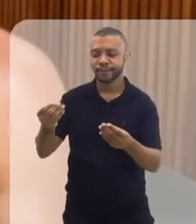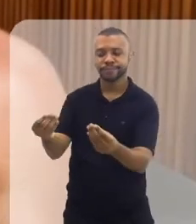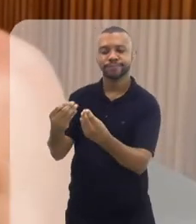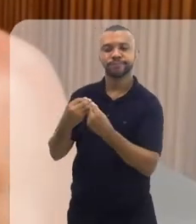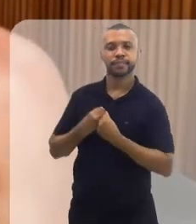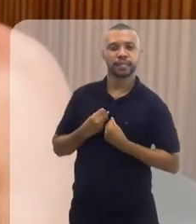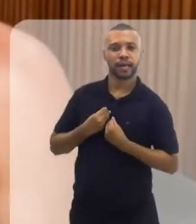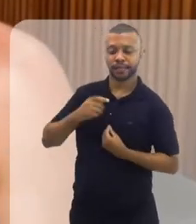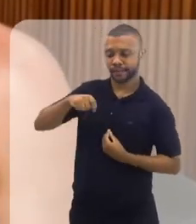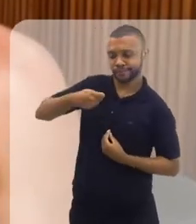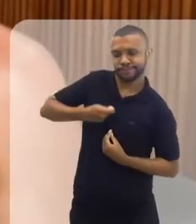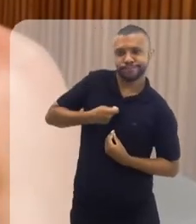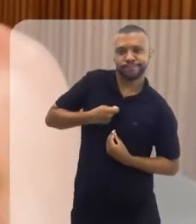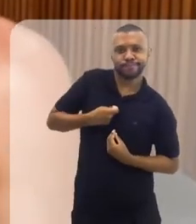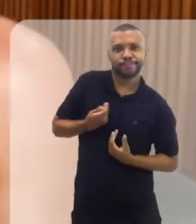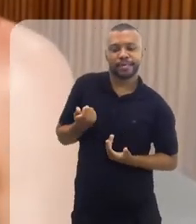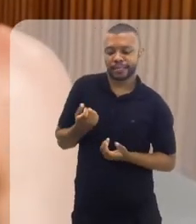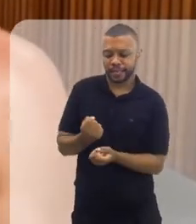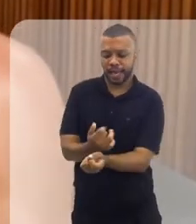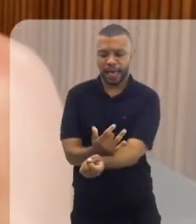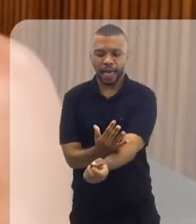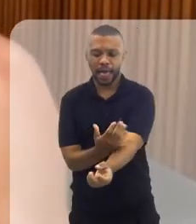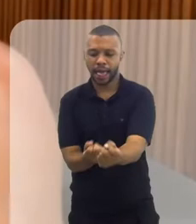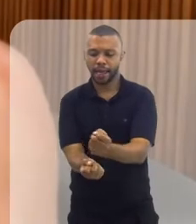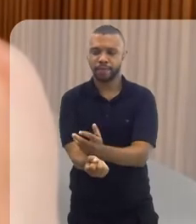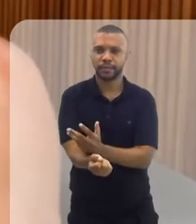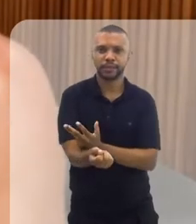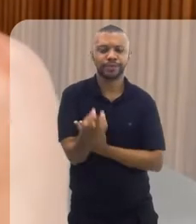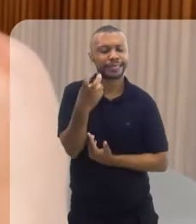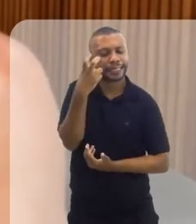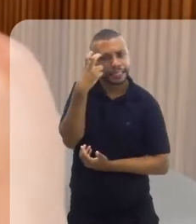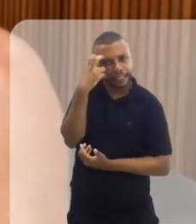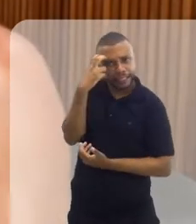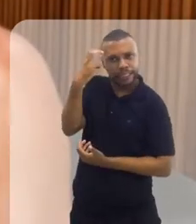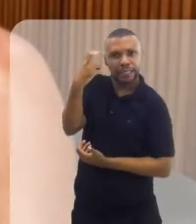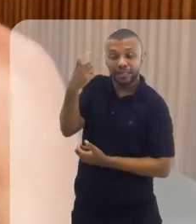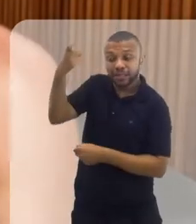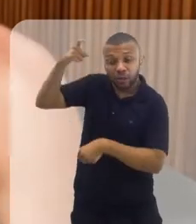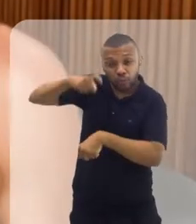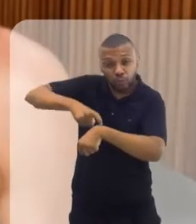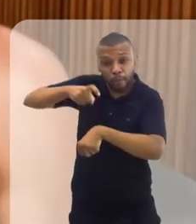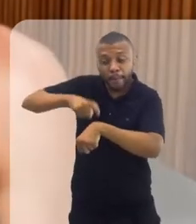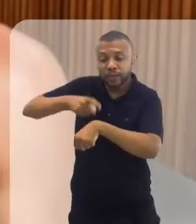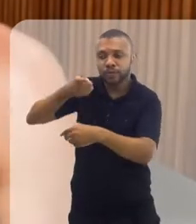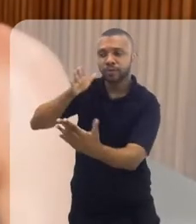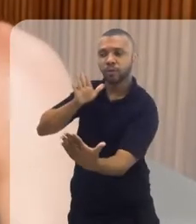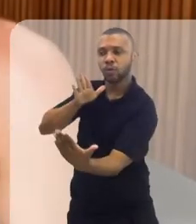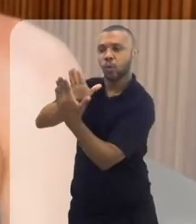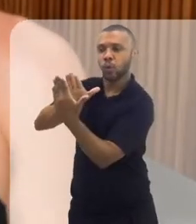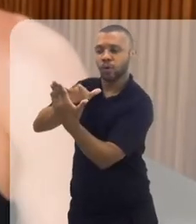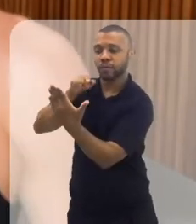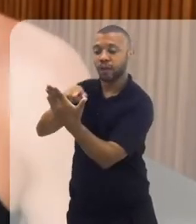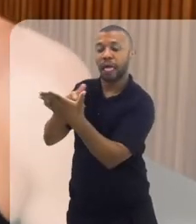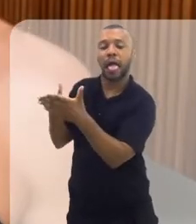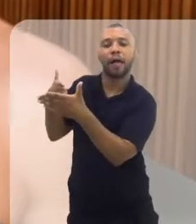dar essa expertise emocional na hora de lidar com as dificuldades.